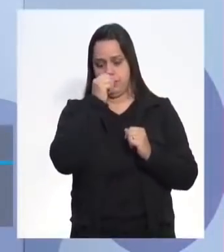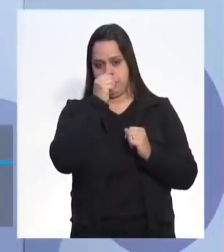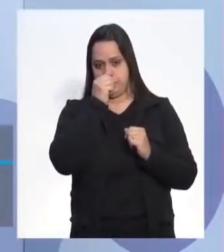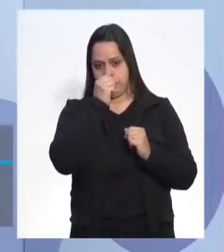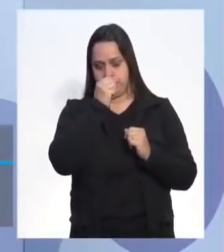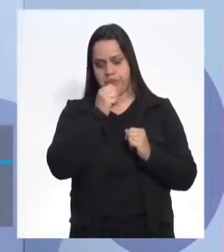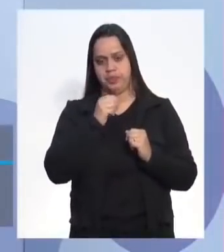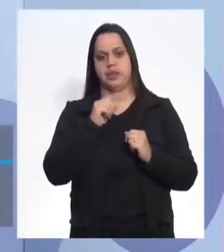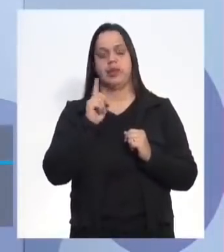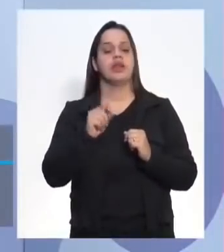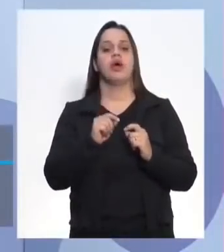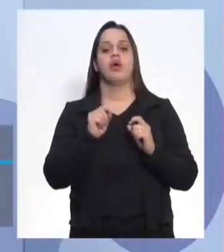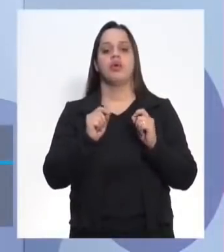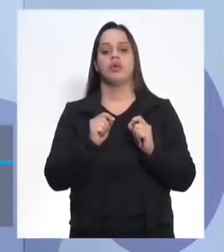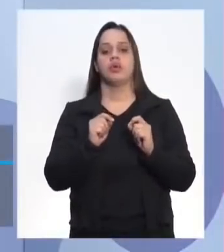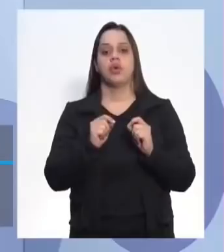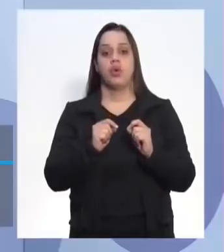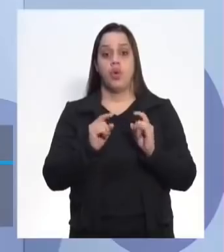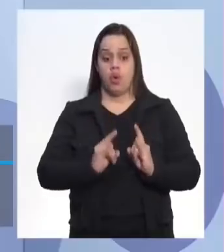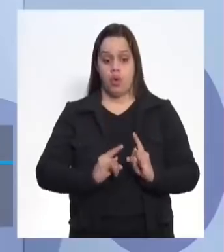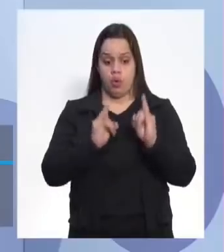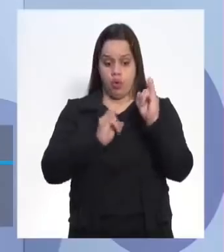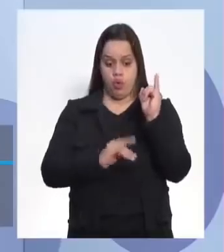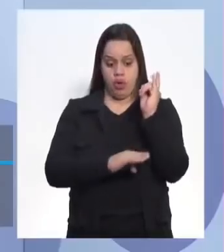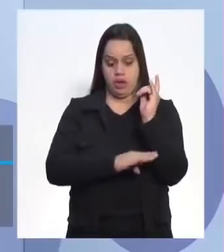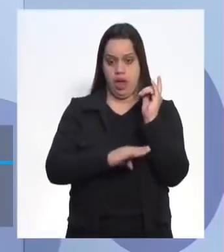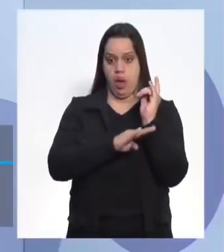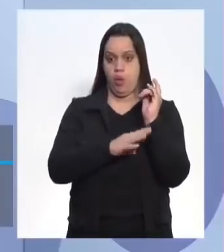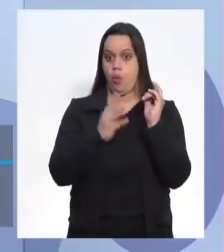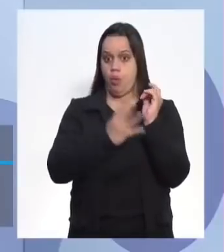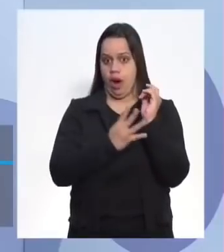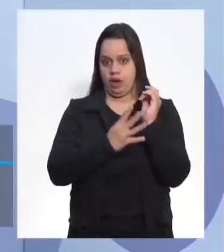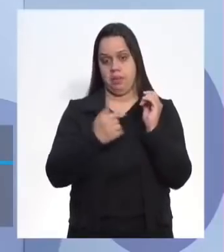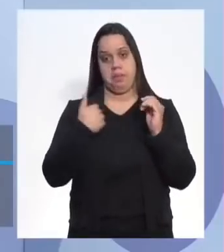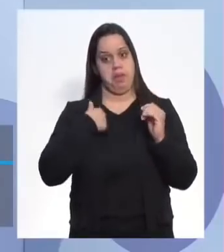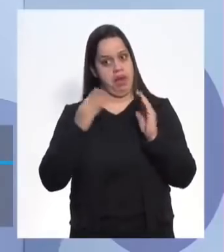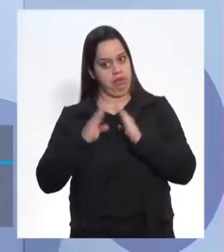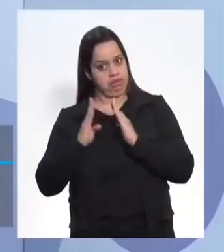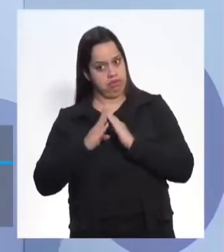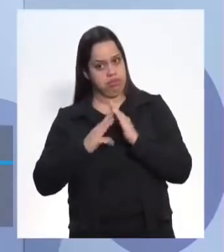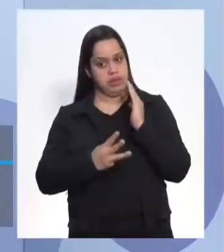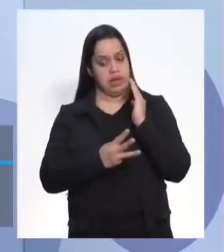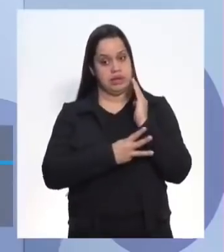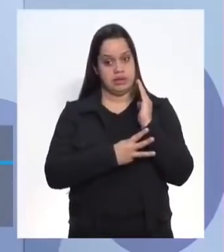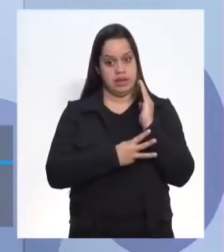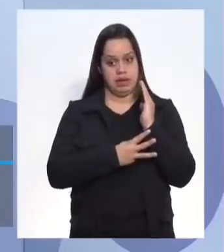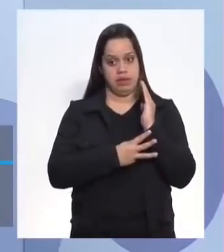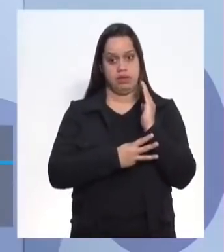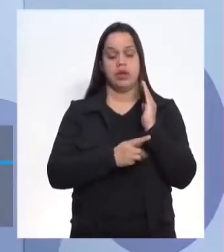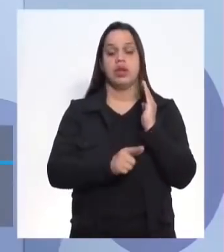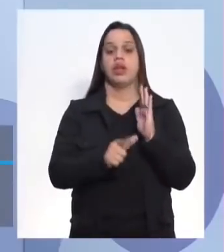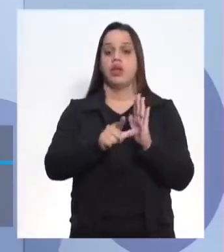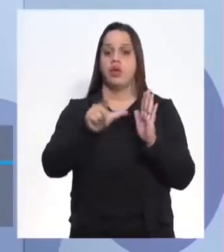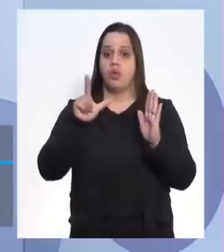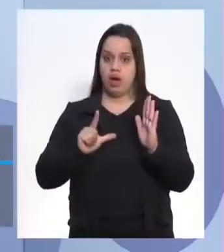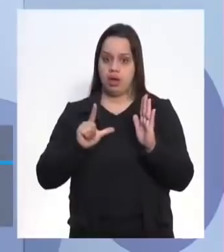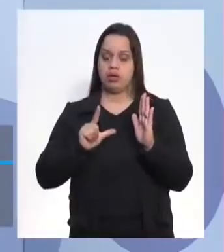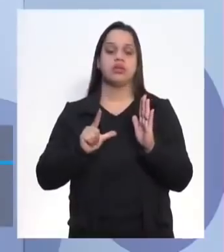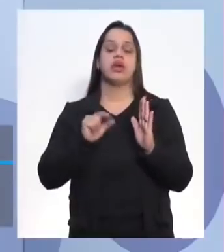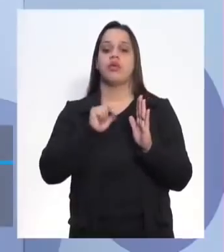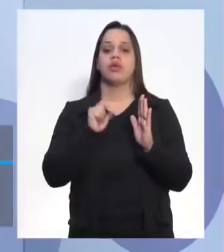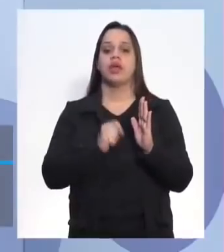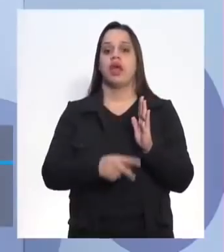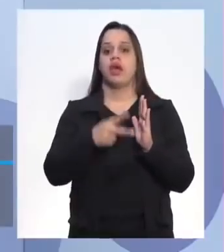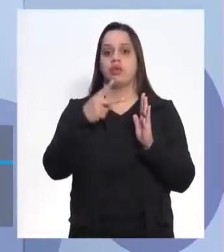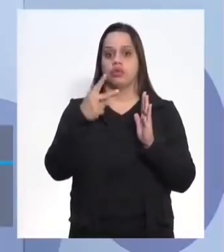que seria o sucessor do meu, é o 4º andar. Fechado. E o antecessor é o 2º andar.